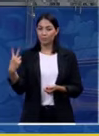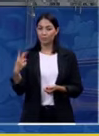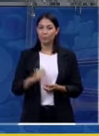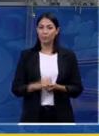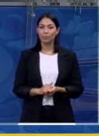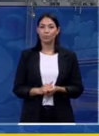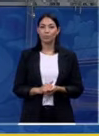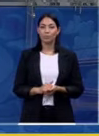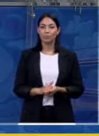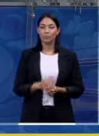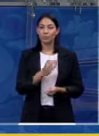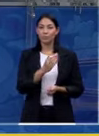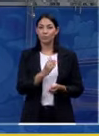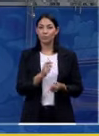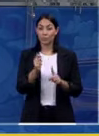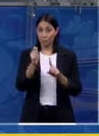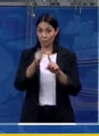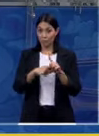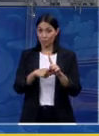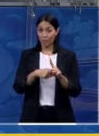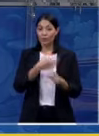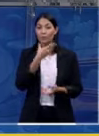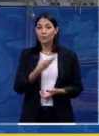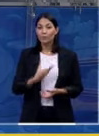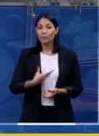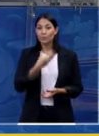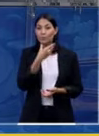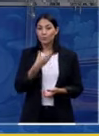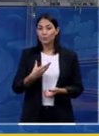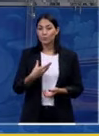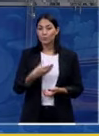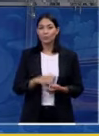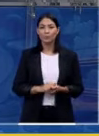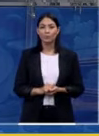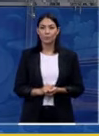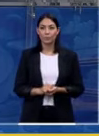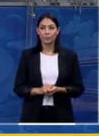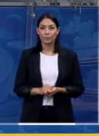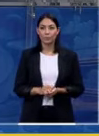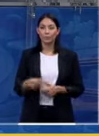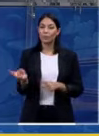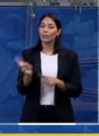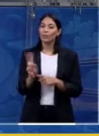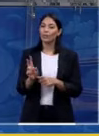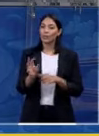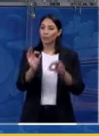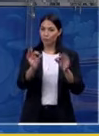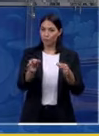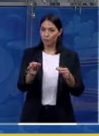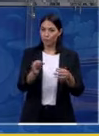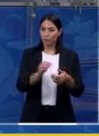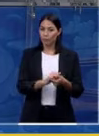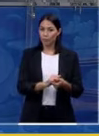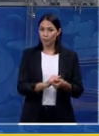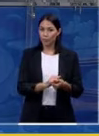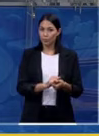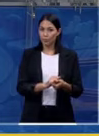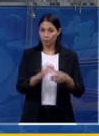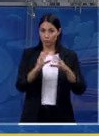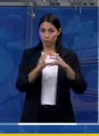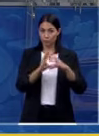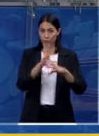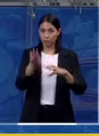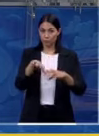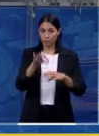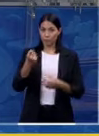12 representa o mês de dezembro. Então, os senhores confirmam, senhores auditores populares, que a bola sorteada